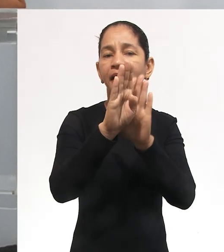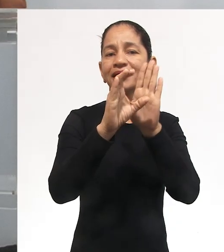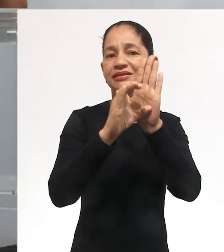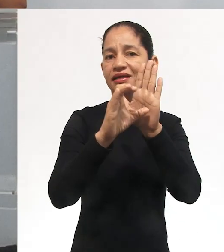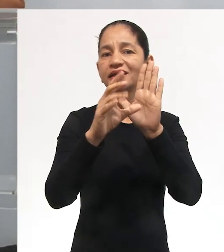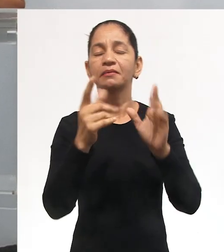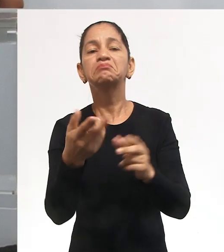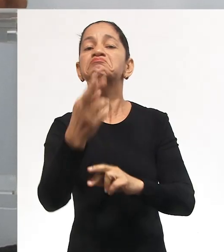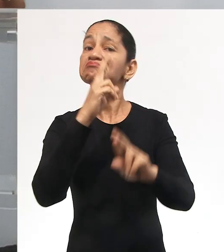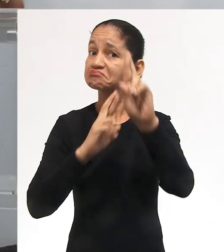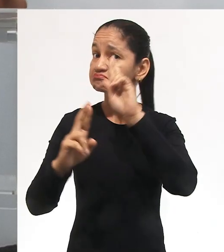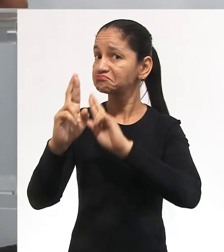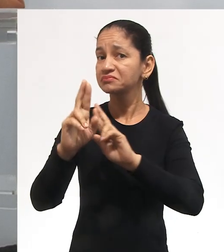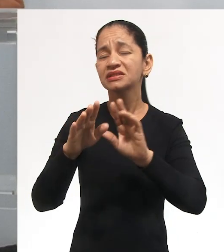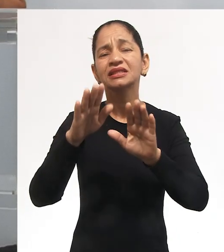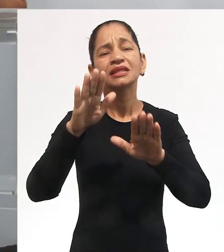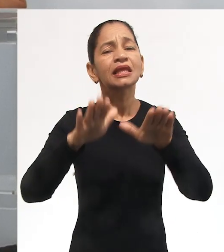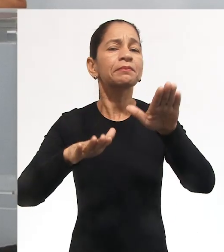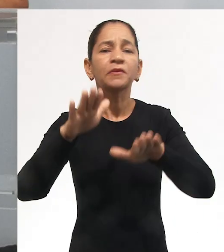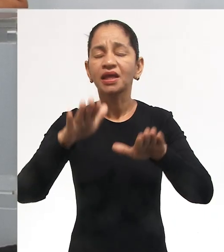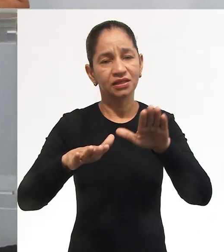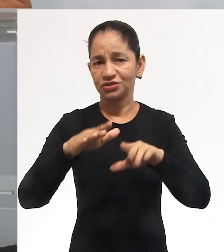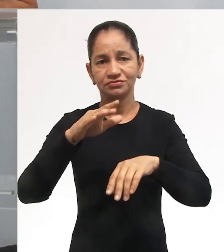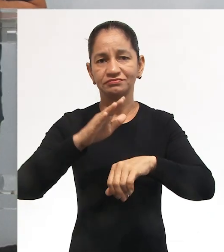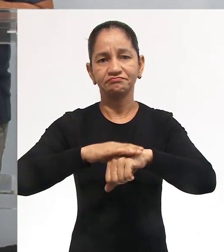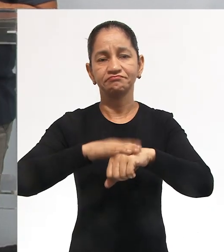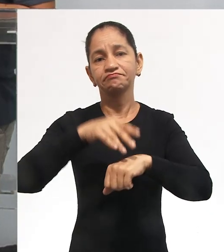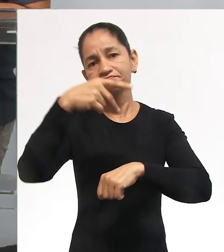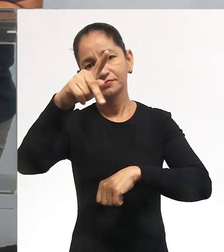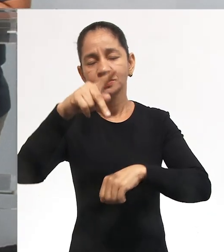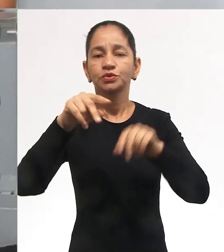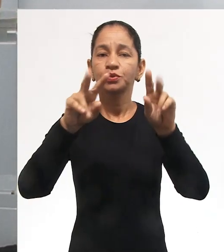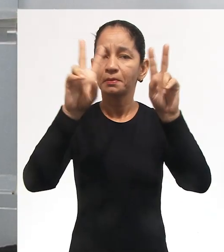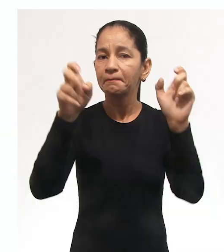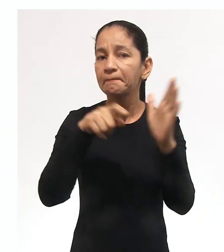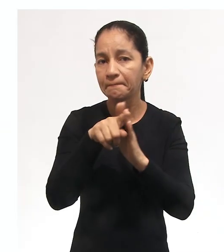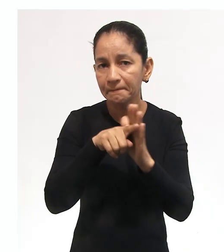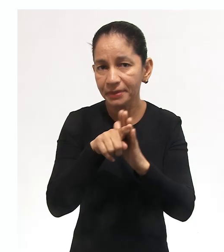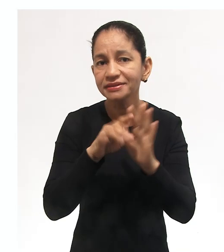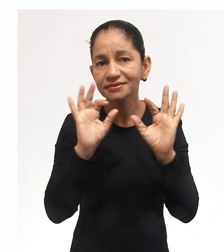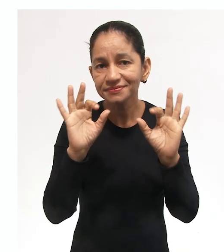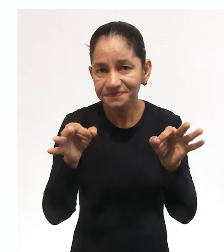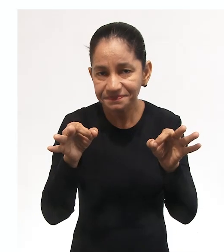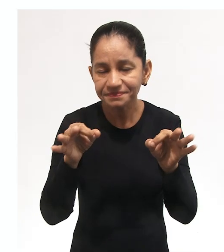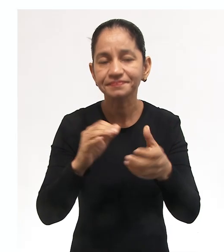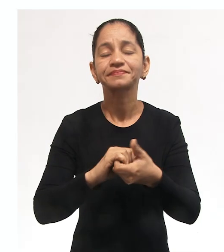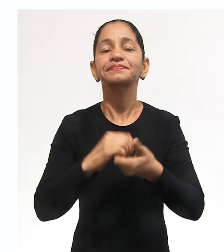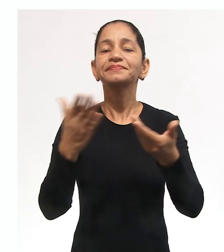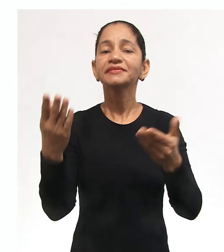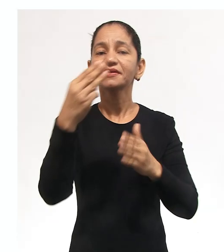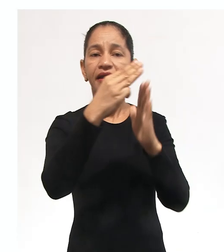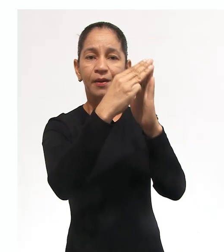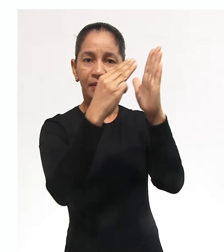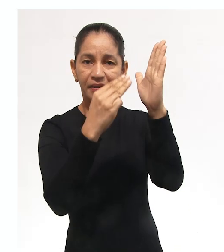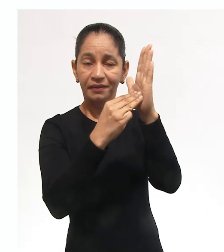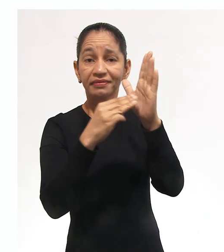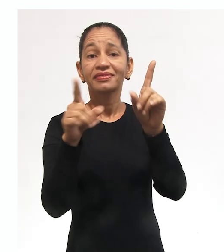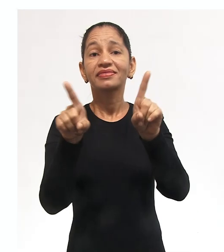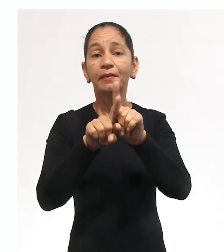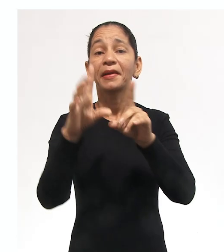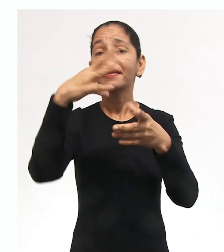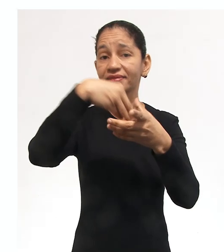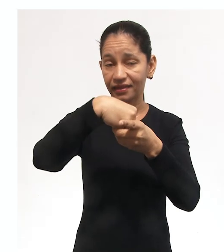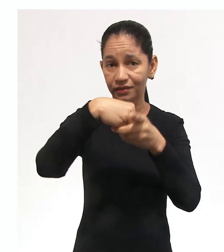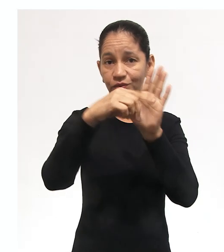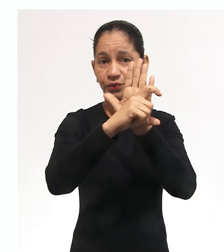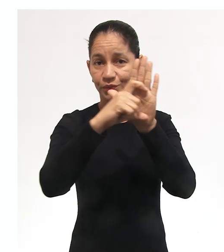as justificativas elas vão variar conforme a pesquisa, obviamente, né? É nesse tópico de metodologia também que